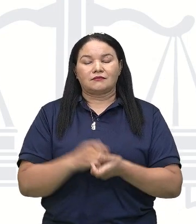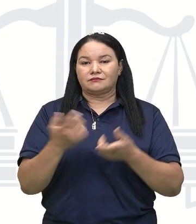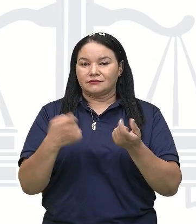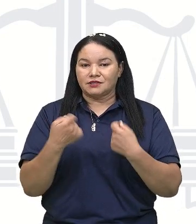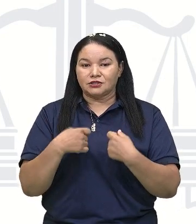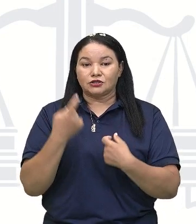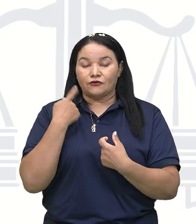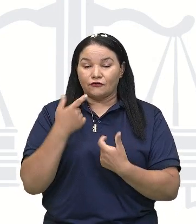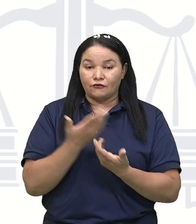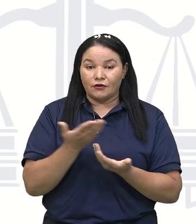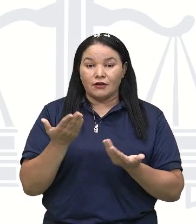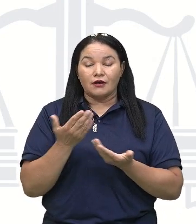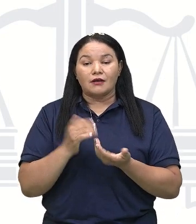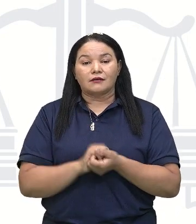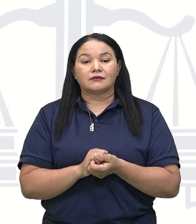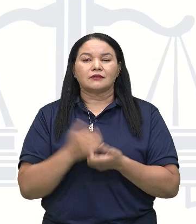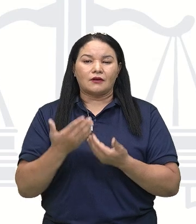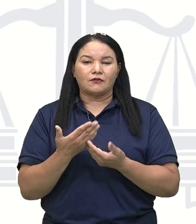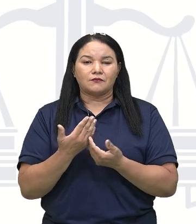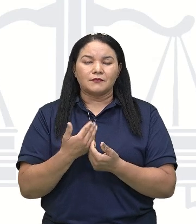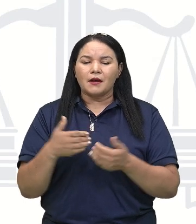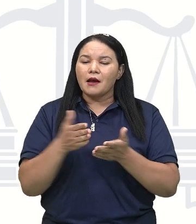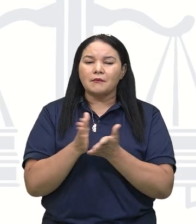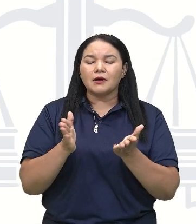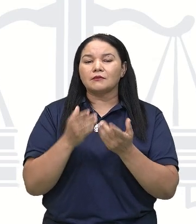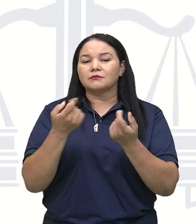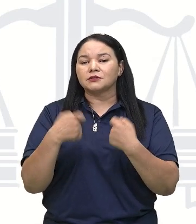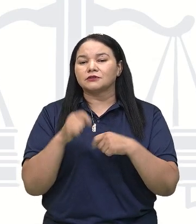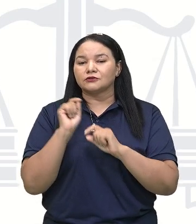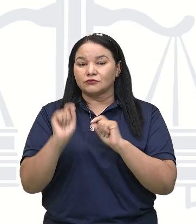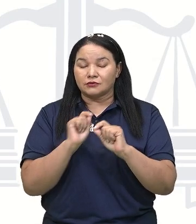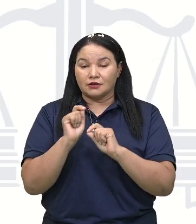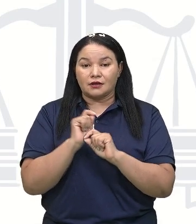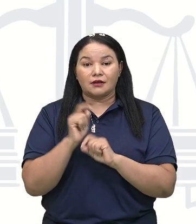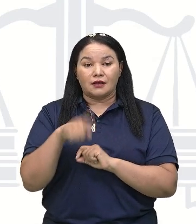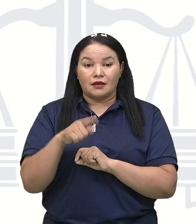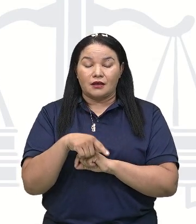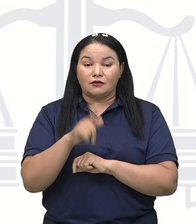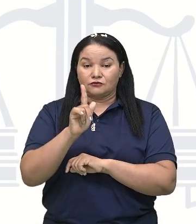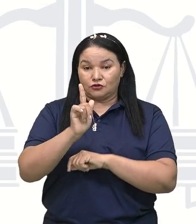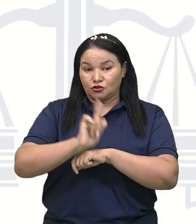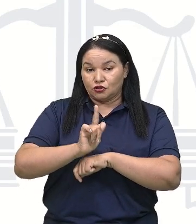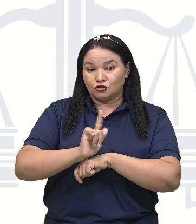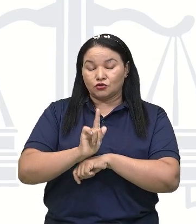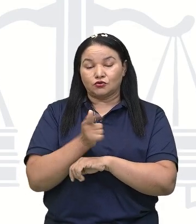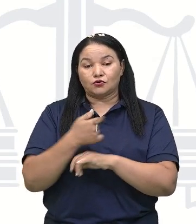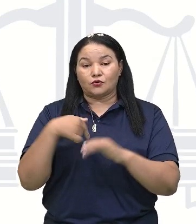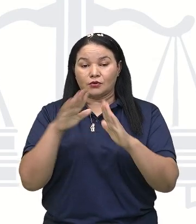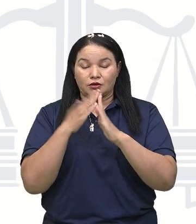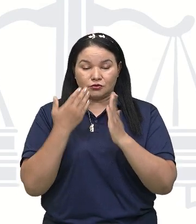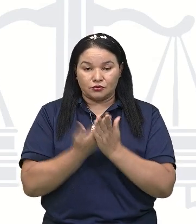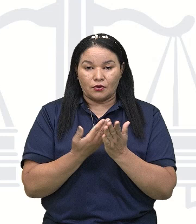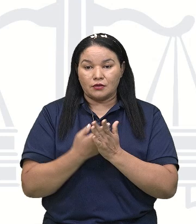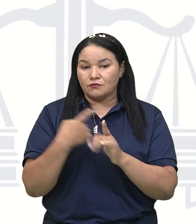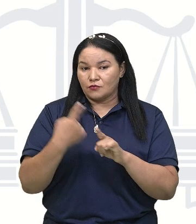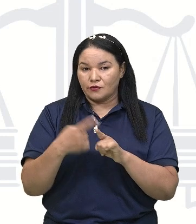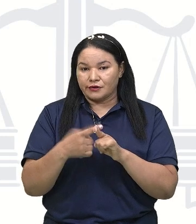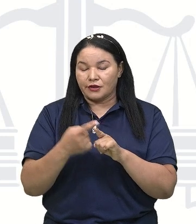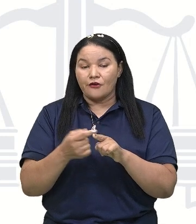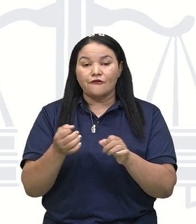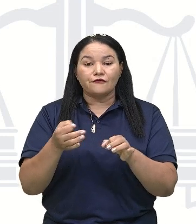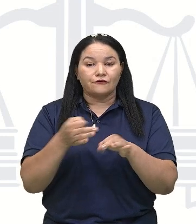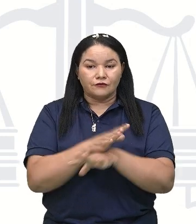reabertura de aparatas, você tem que procurar o gestor da escola. Por quê? Porque ao término do